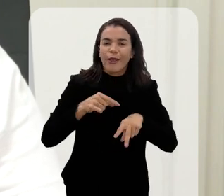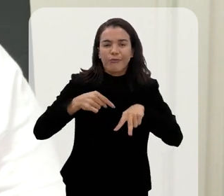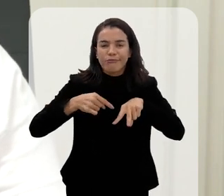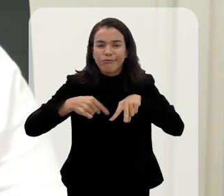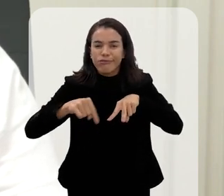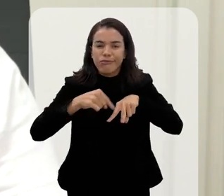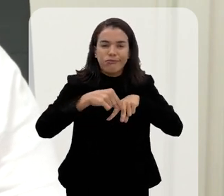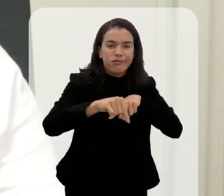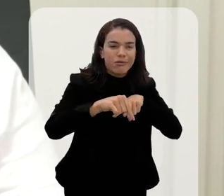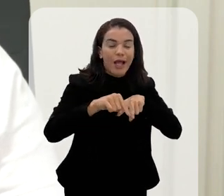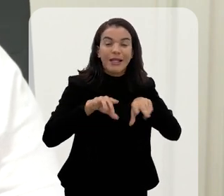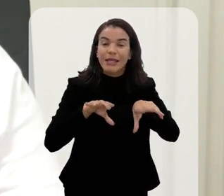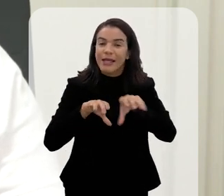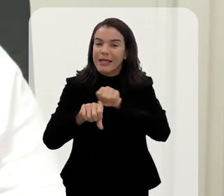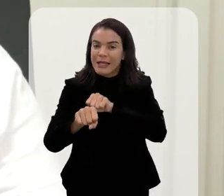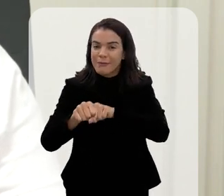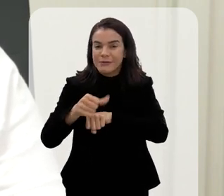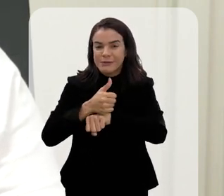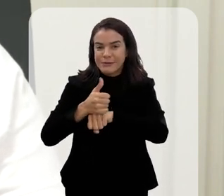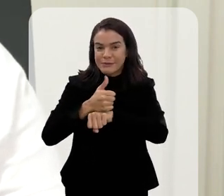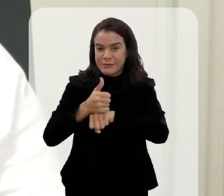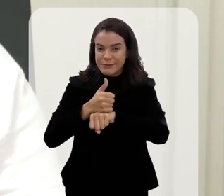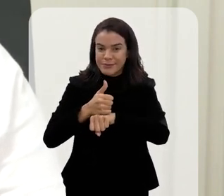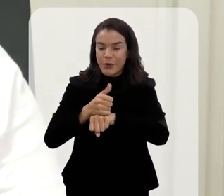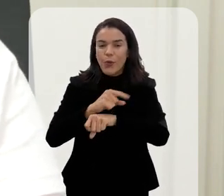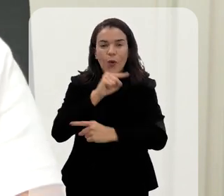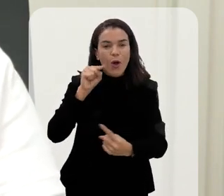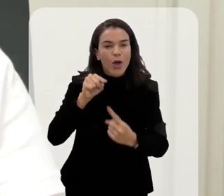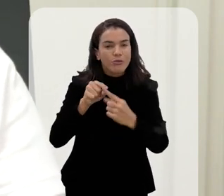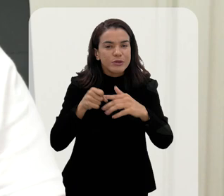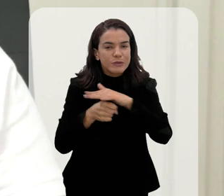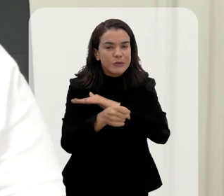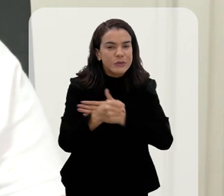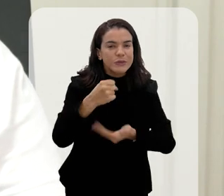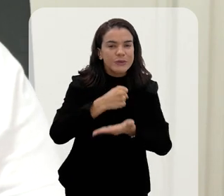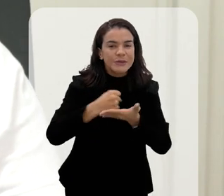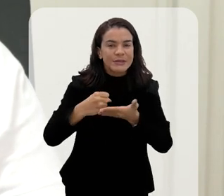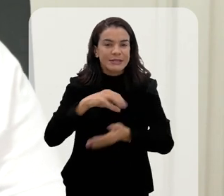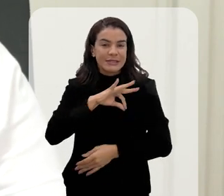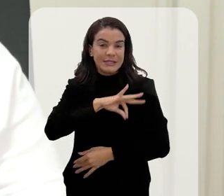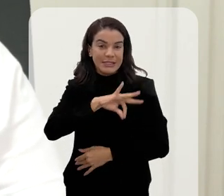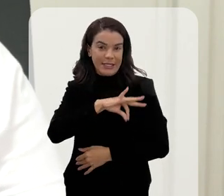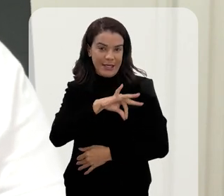tem um viés, de capacitação profissional e geração de renda,